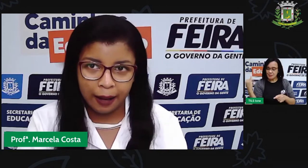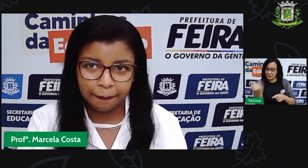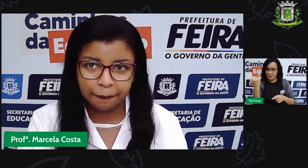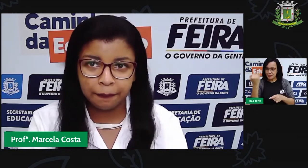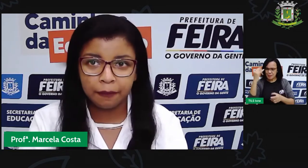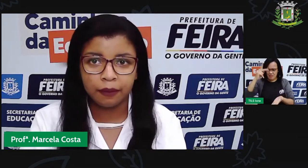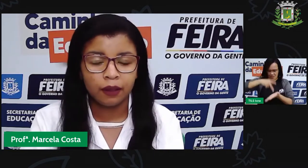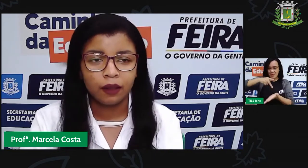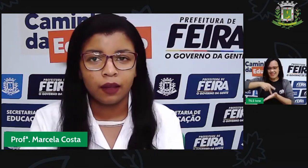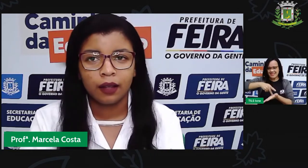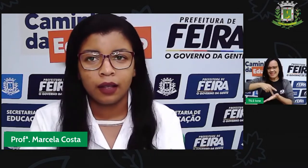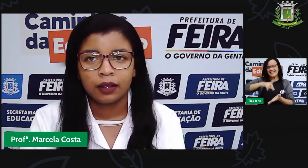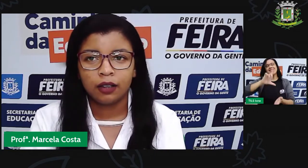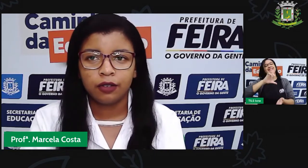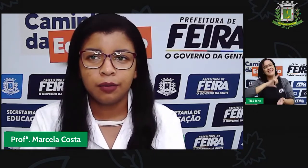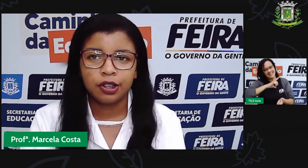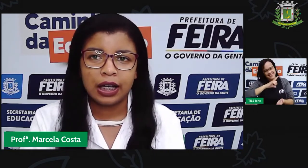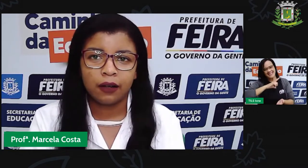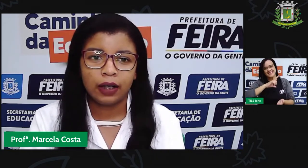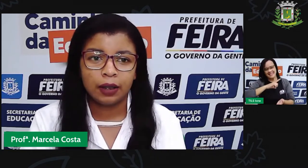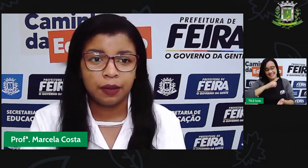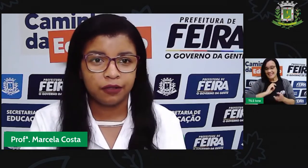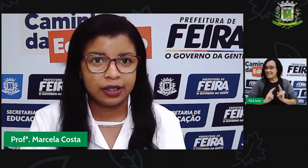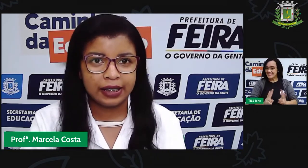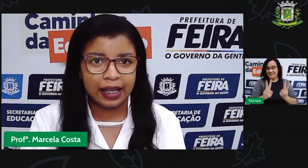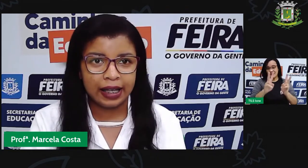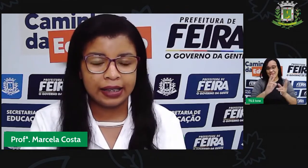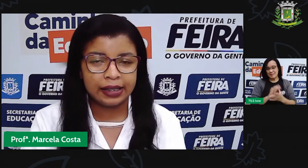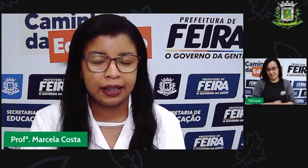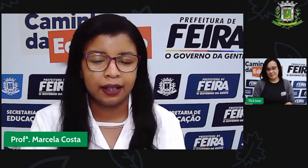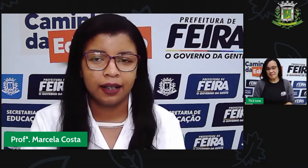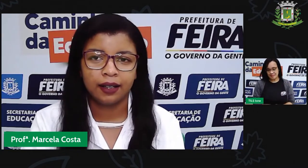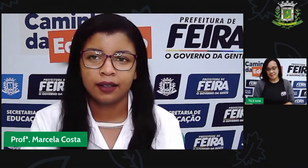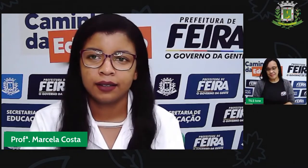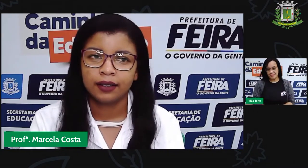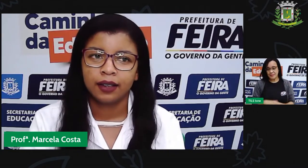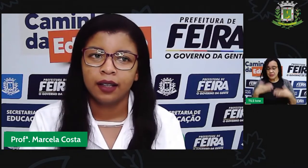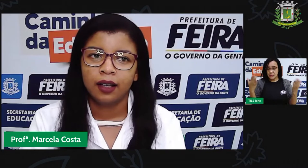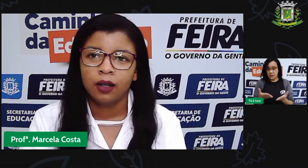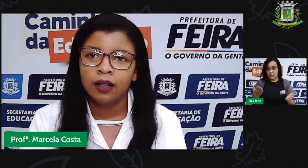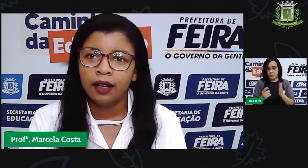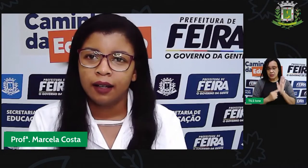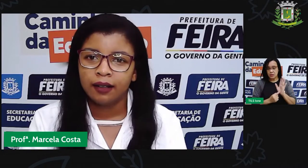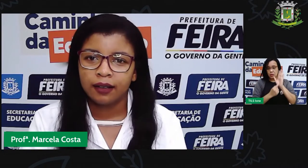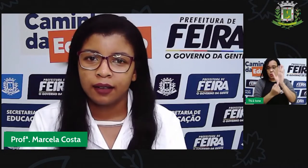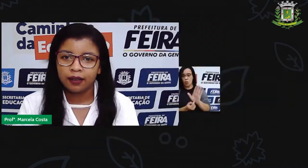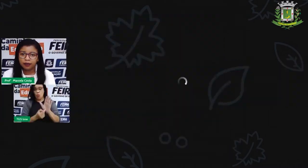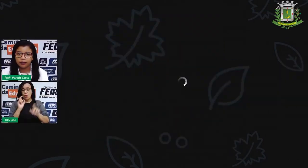qualquer lugar. Então, vou mostrar agora aqui para vocês